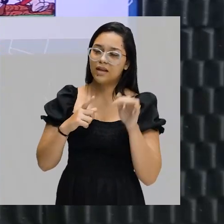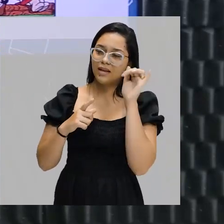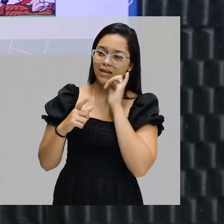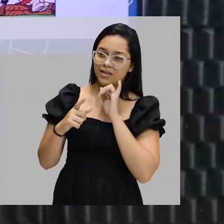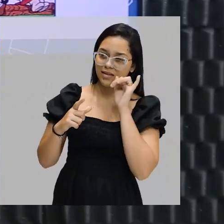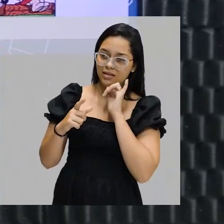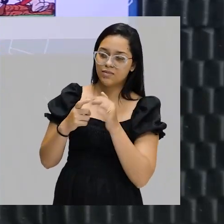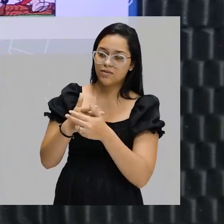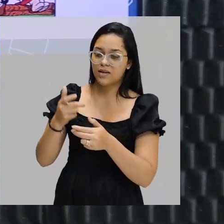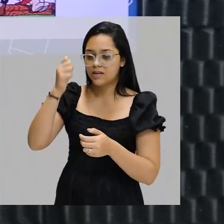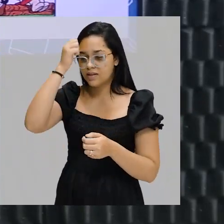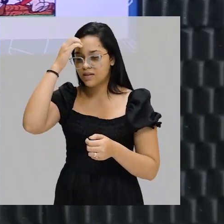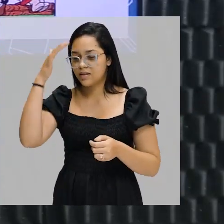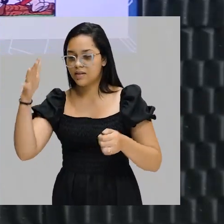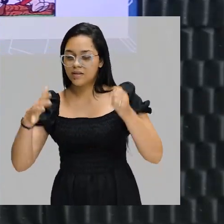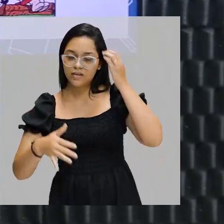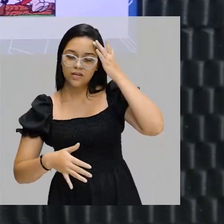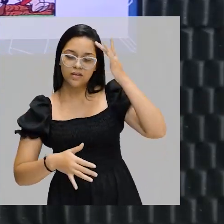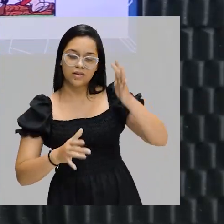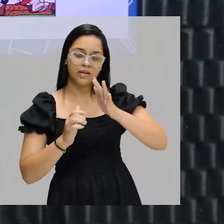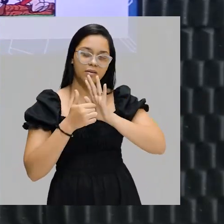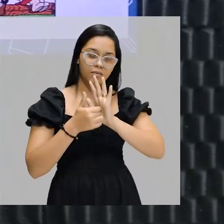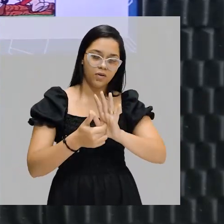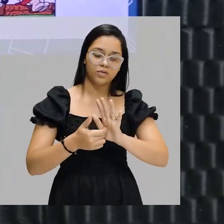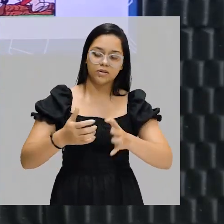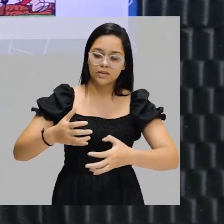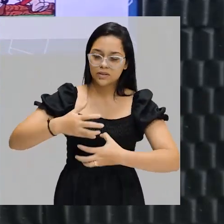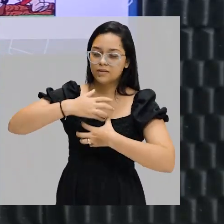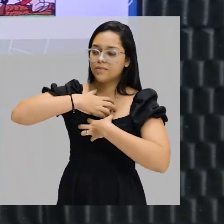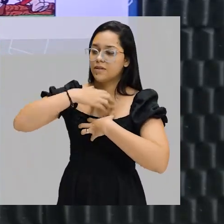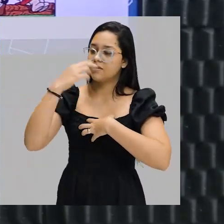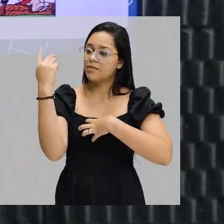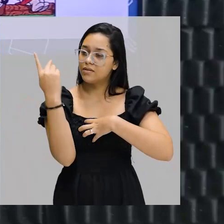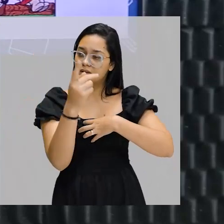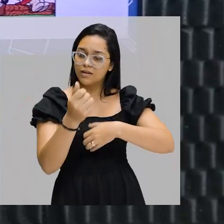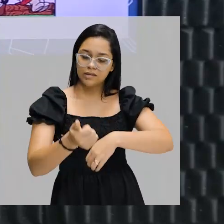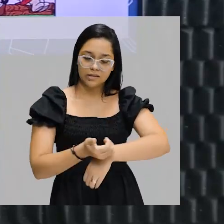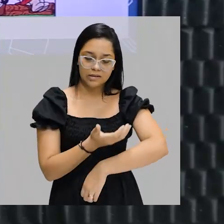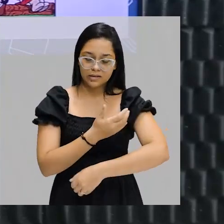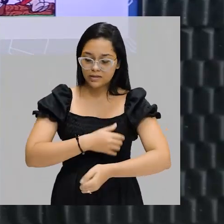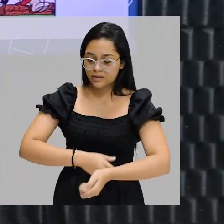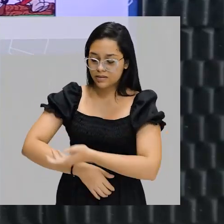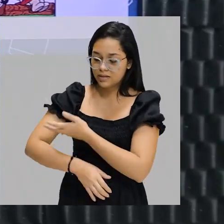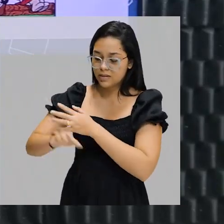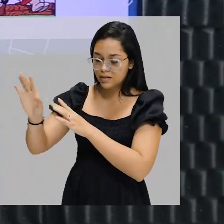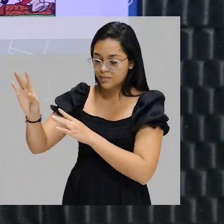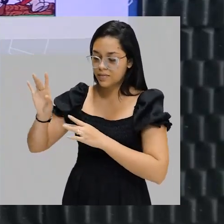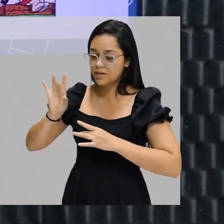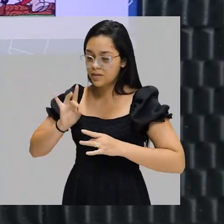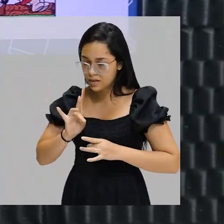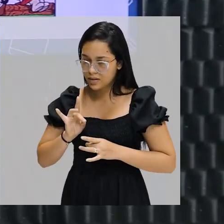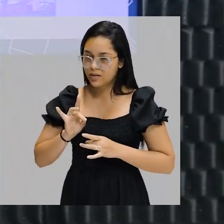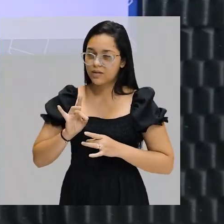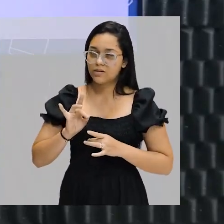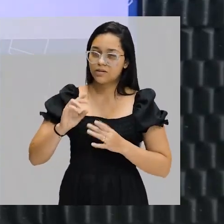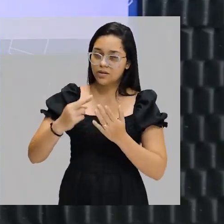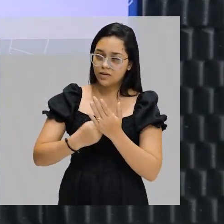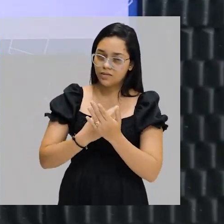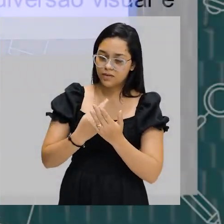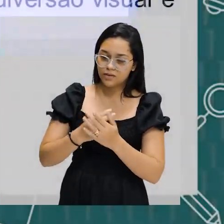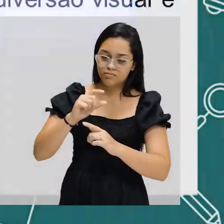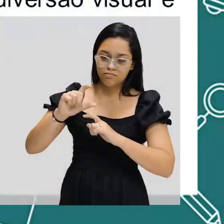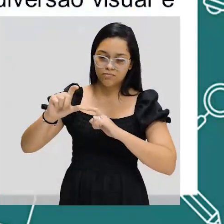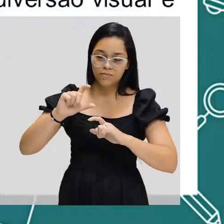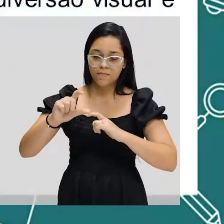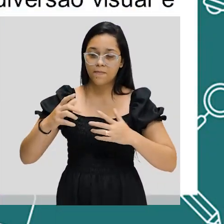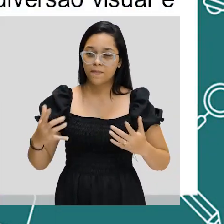de interjeições que mostram os sentimentos as Sensações das personagens na revista em quadrinho né